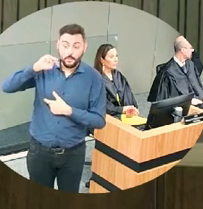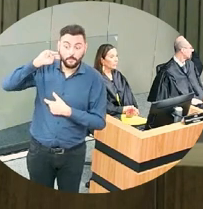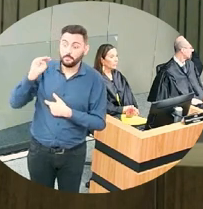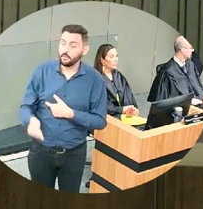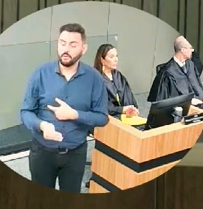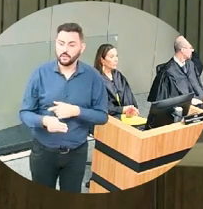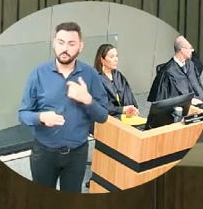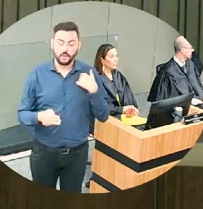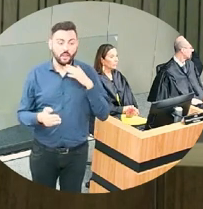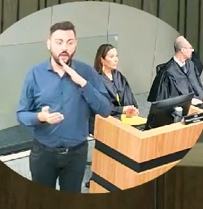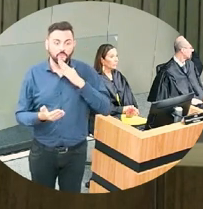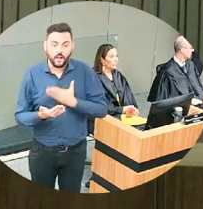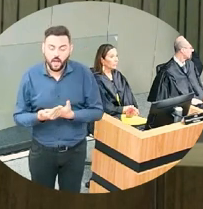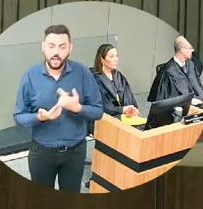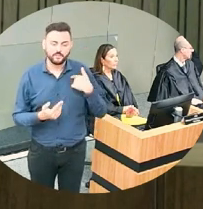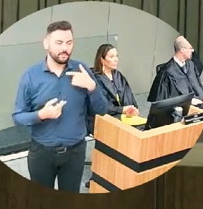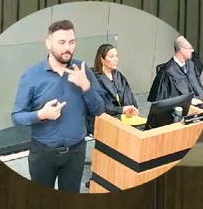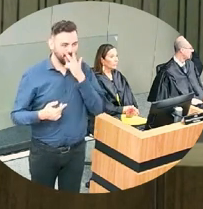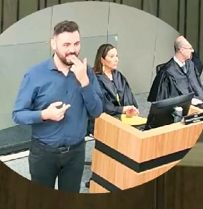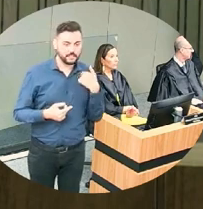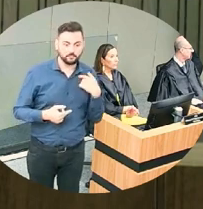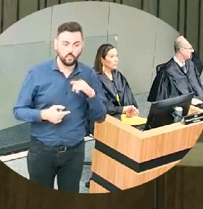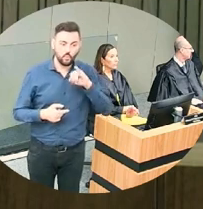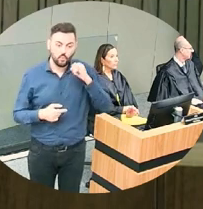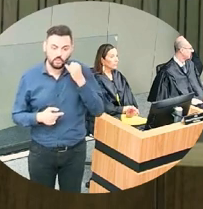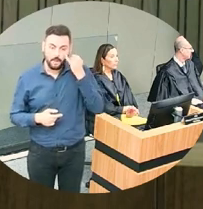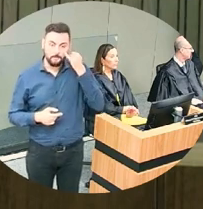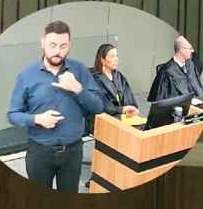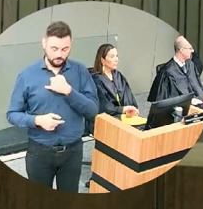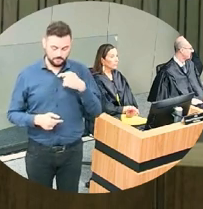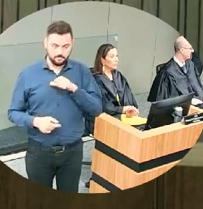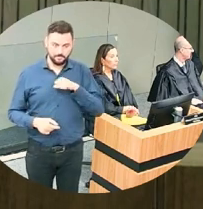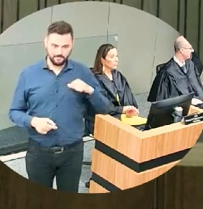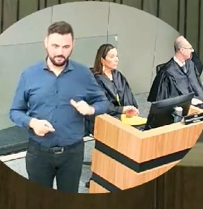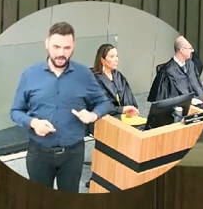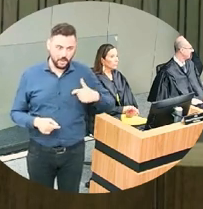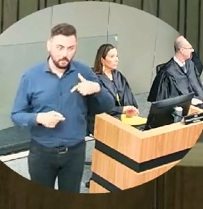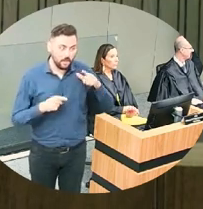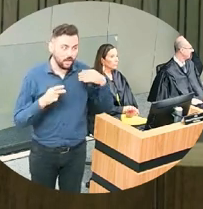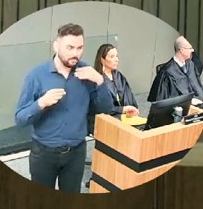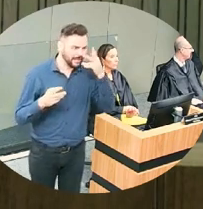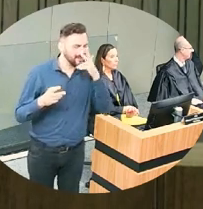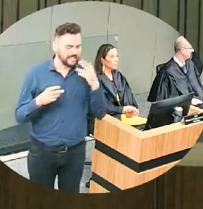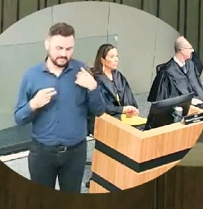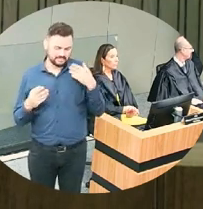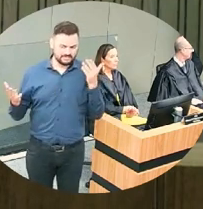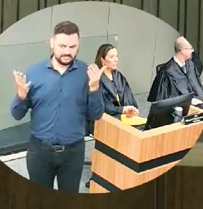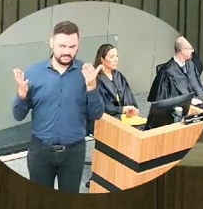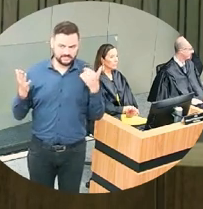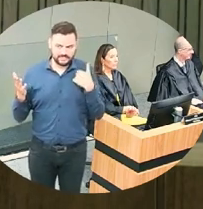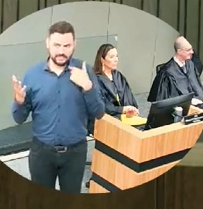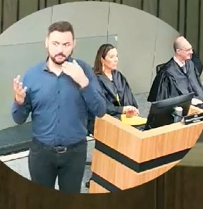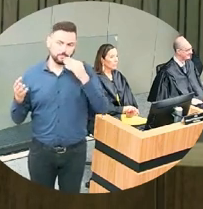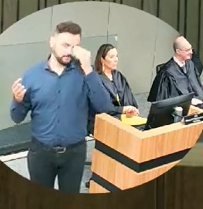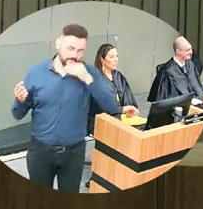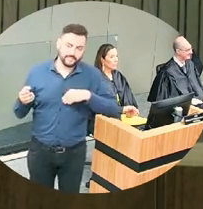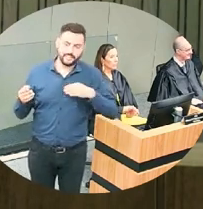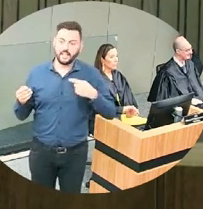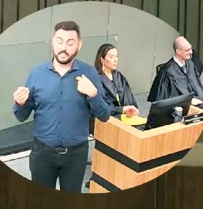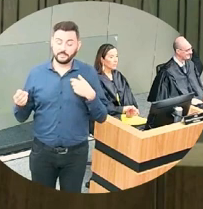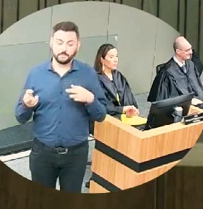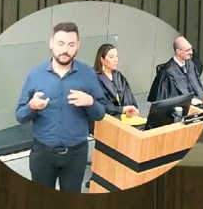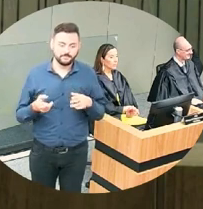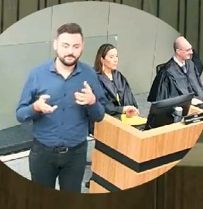gente consegue resistir ao japonês ali a gente sempre fica na dúvida se é o mesmo japonês mas é ninguém consegue